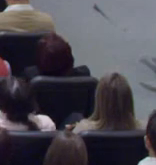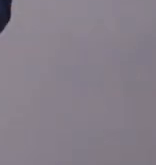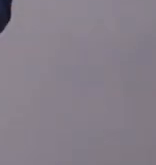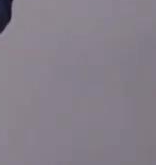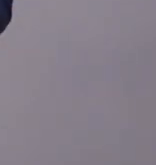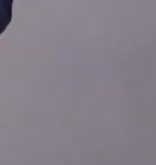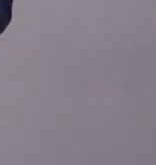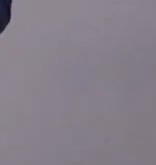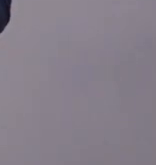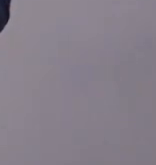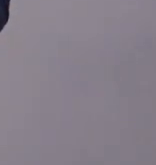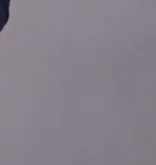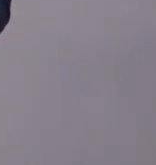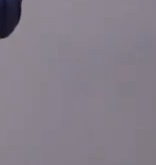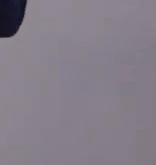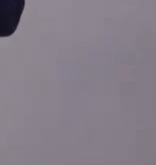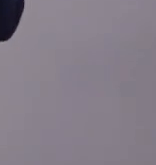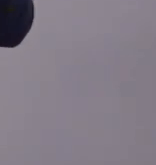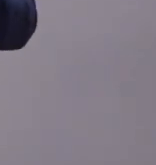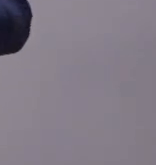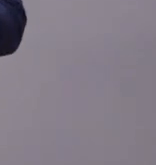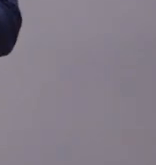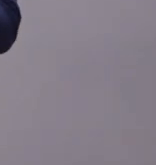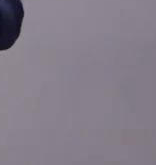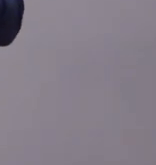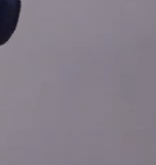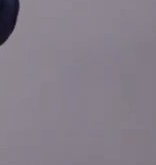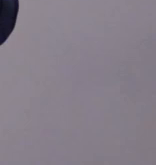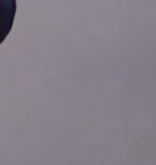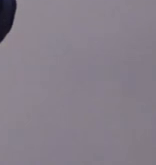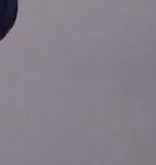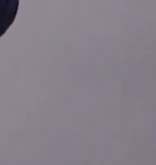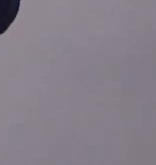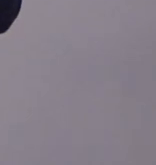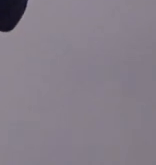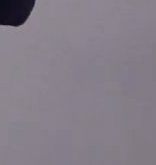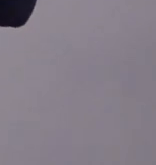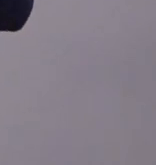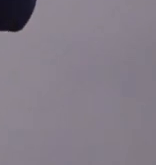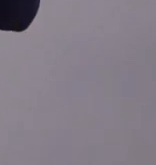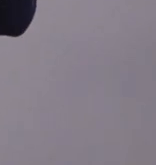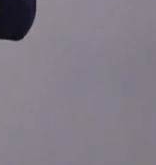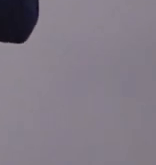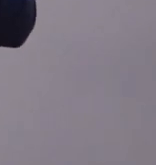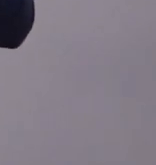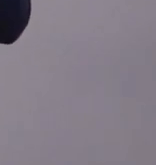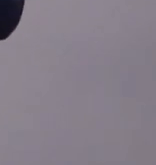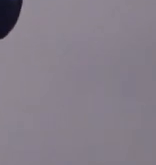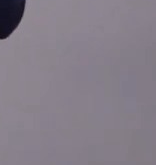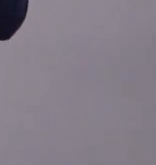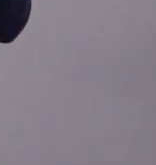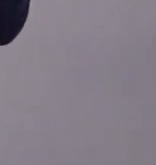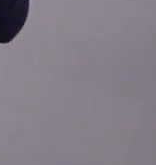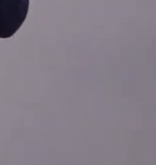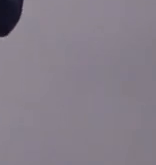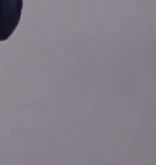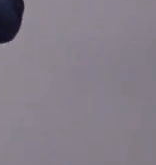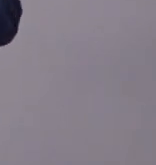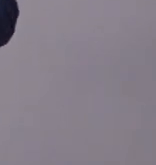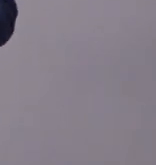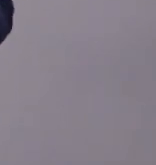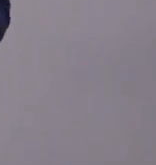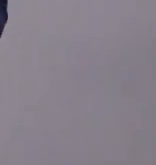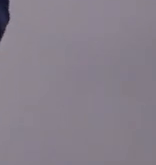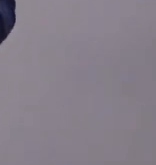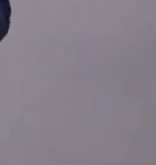Com a palavra, neste momento, senhora secretária de Assistência Social do município de Florianópolis e presidente do Colegiado Estadual de